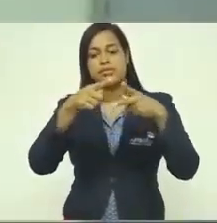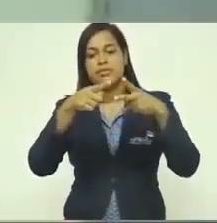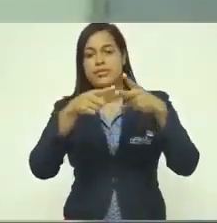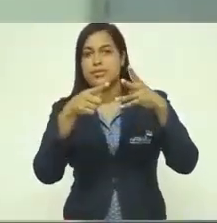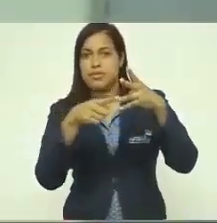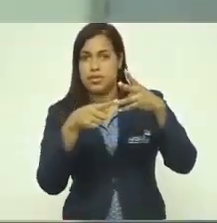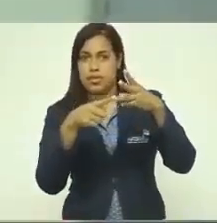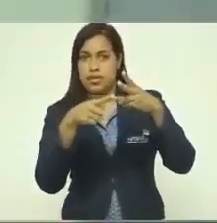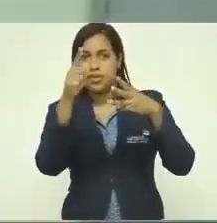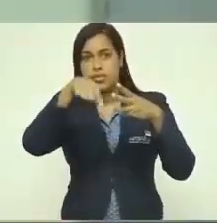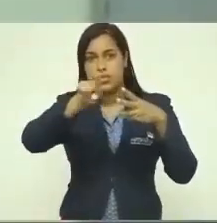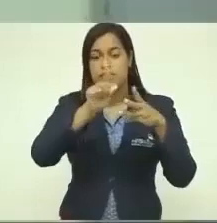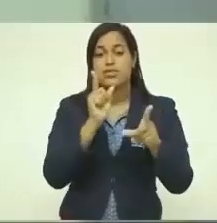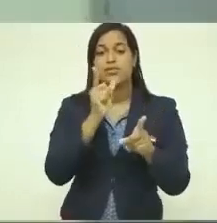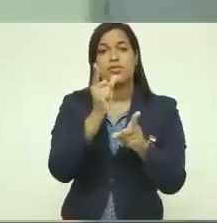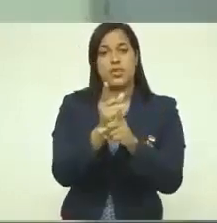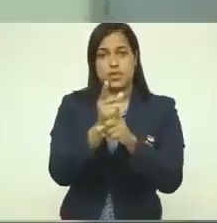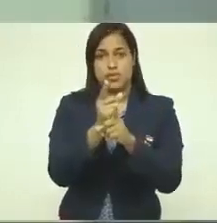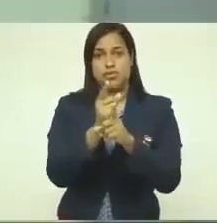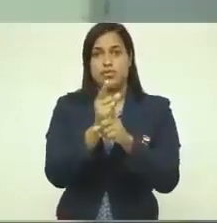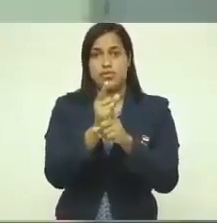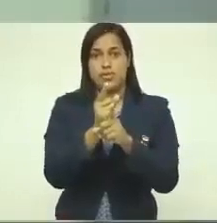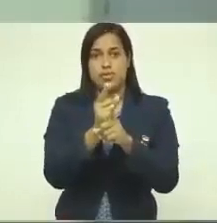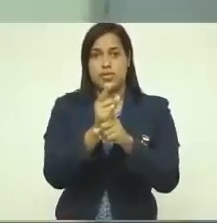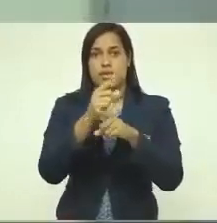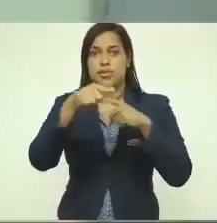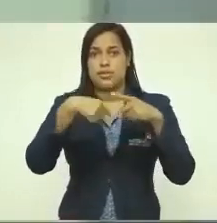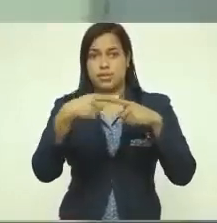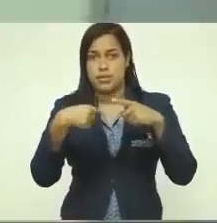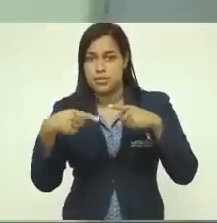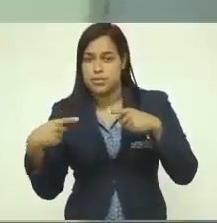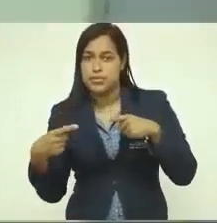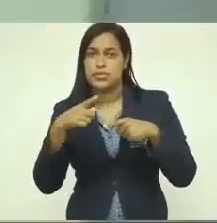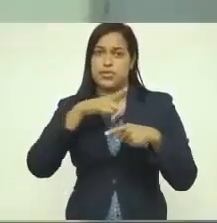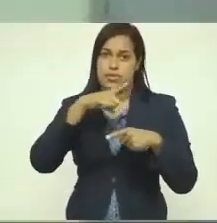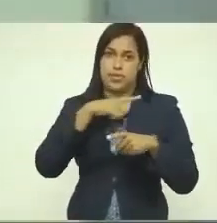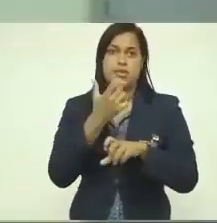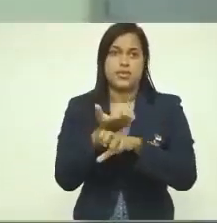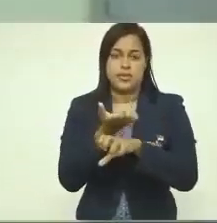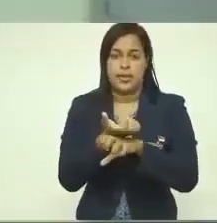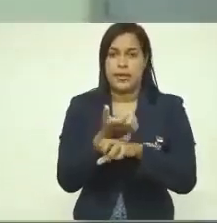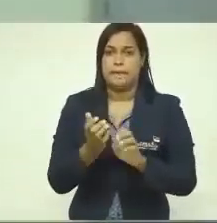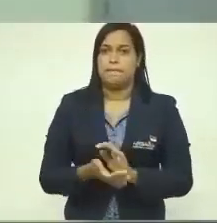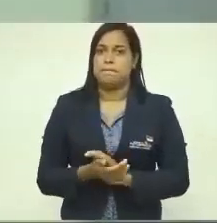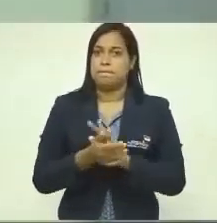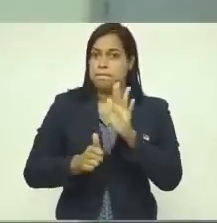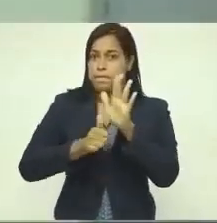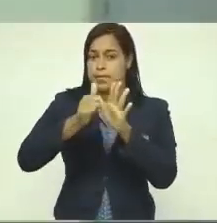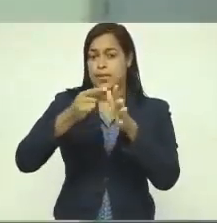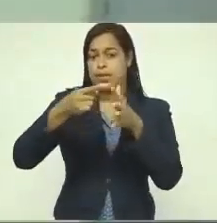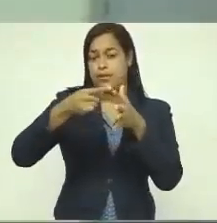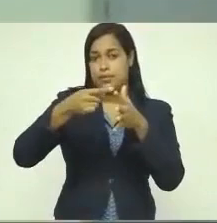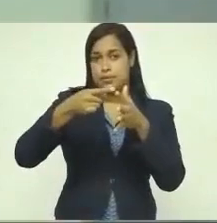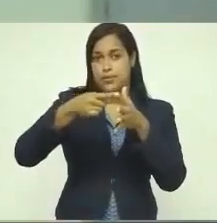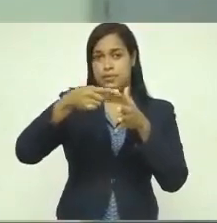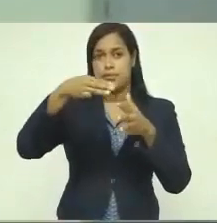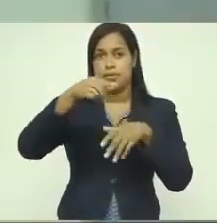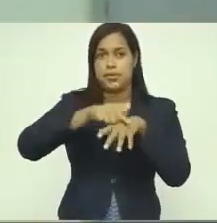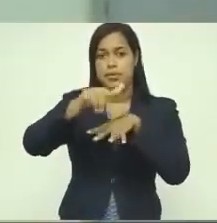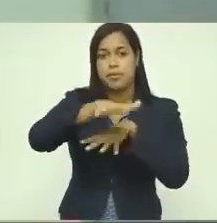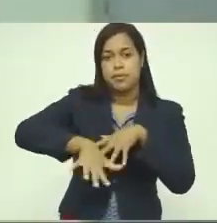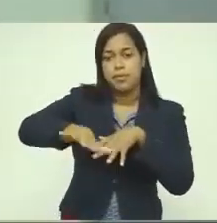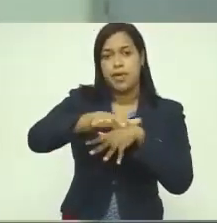que vocês vão encontrar dentro do material de vocês. O mercado de bens e